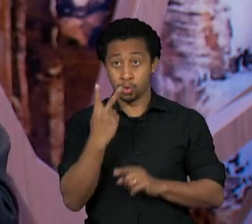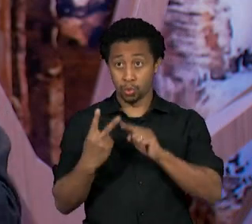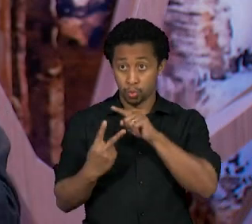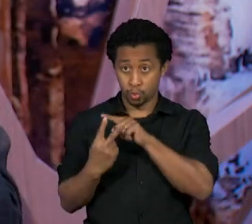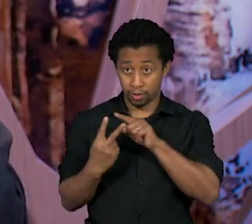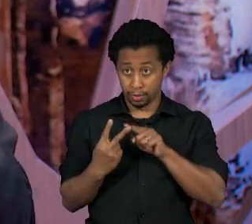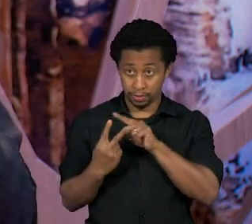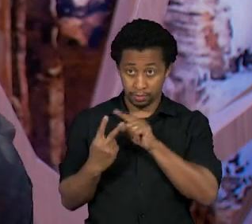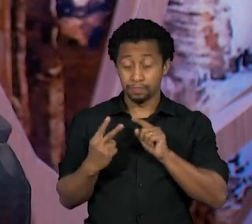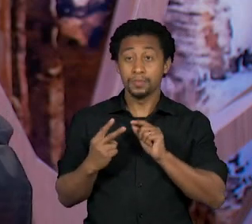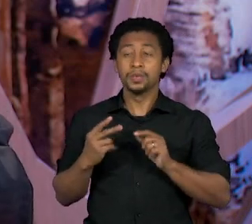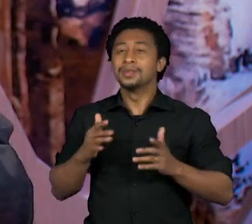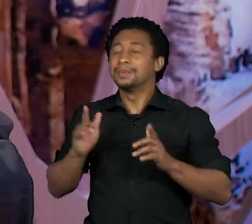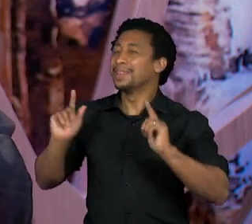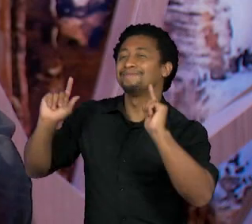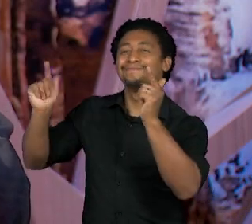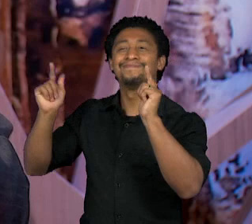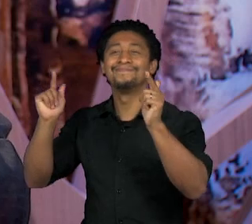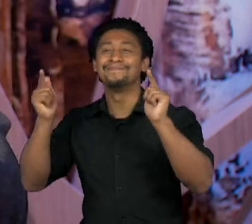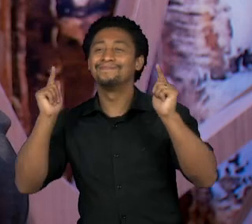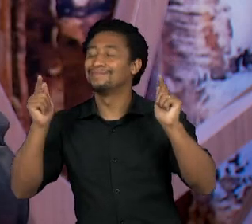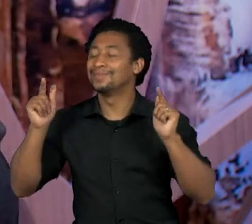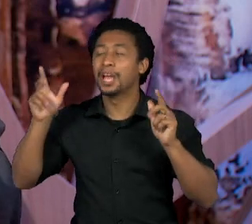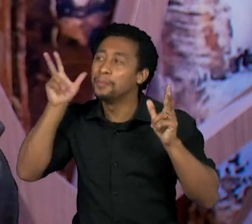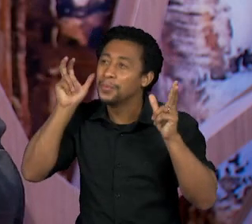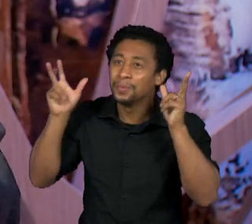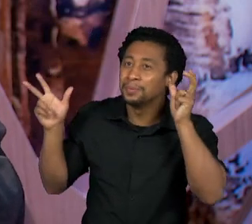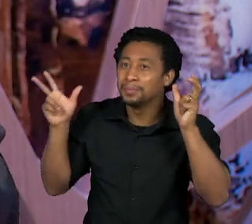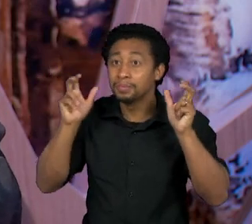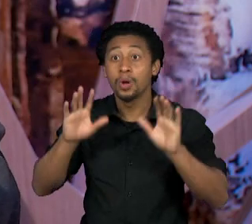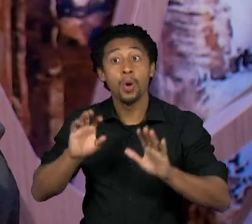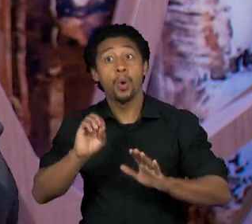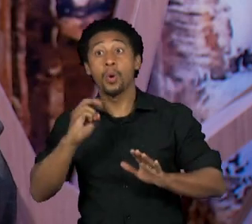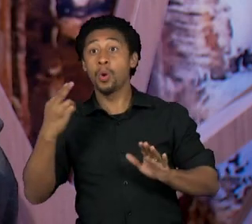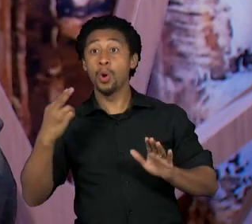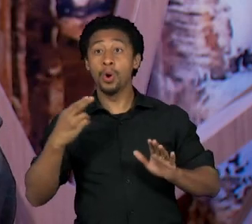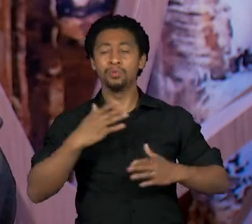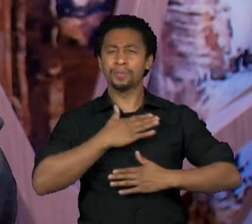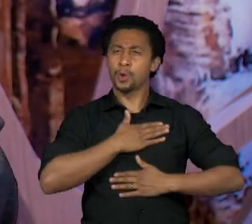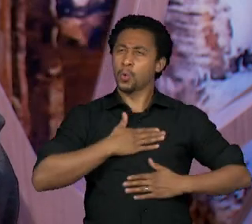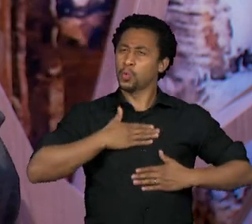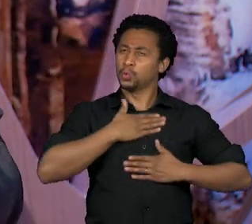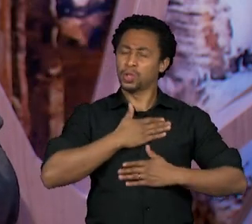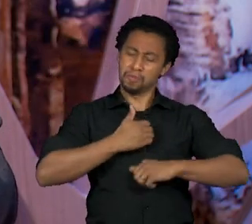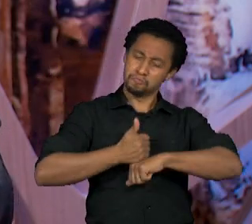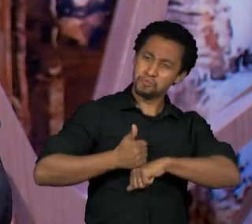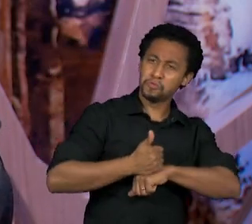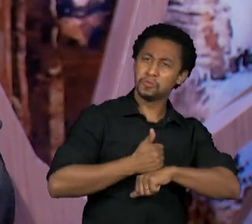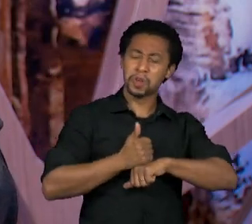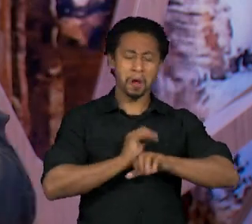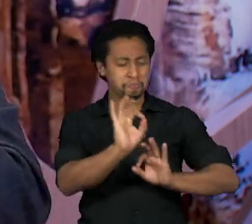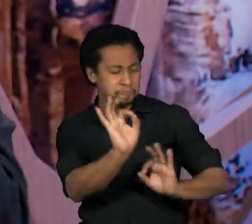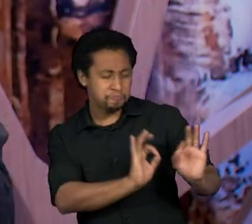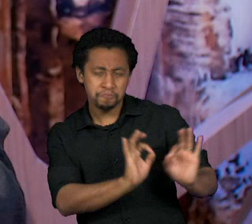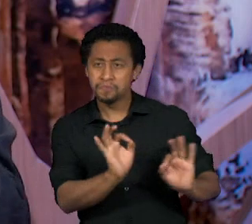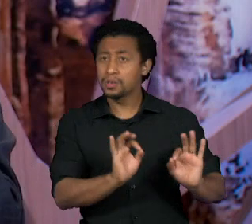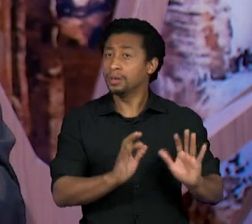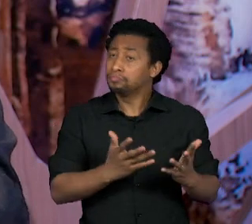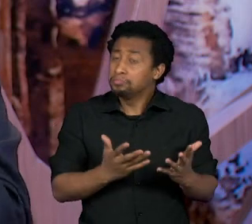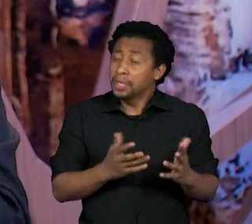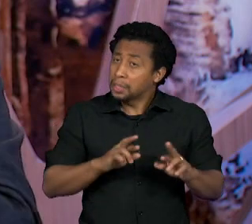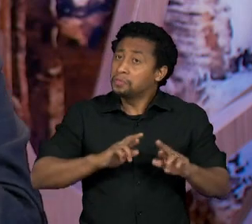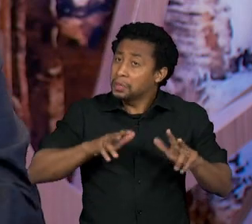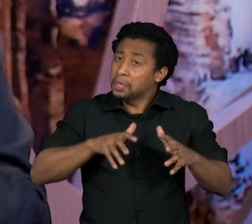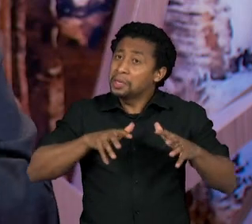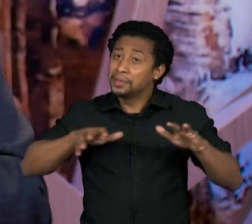para o espírito. Então, assim, separar uma coisa da outra, sabe? Porque você pode ter sambas que é para